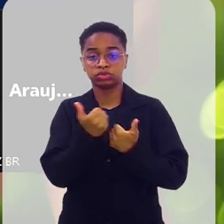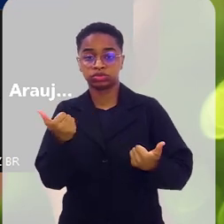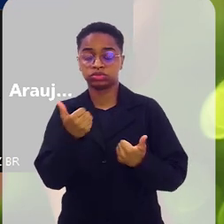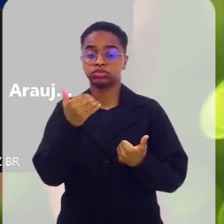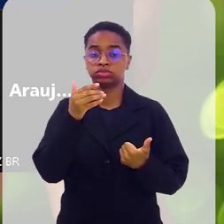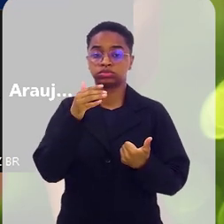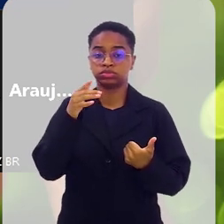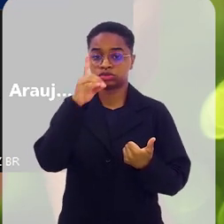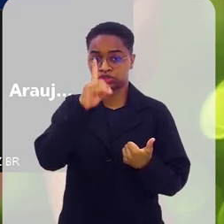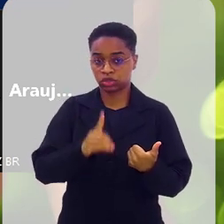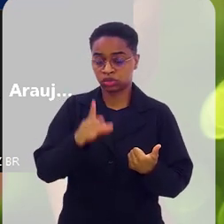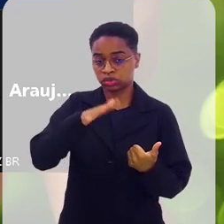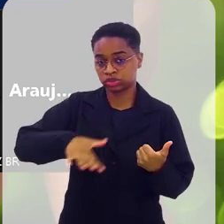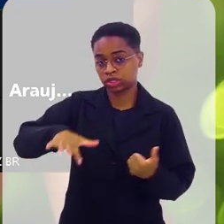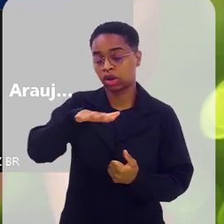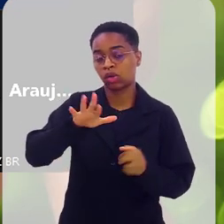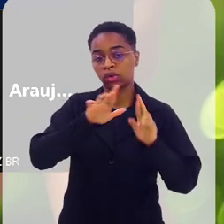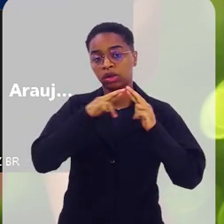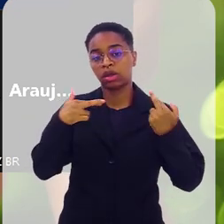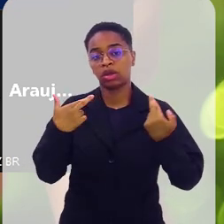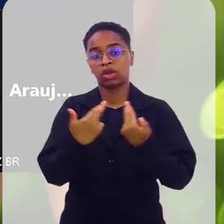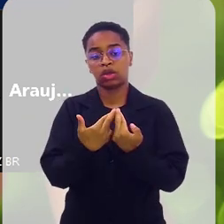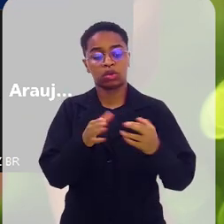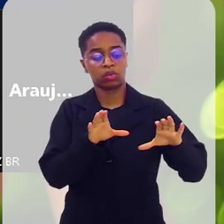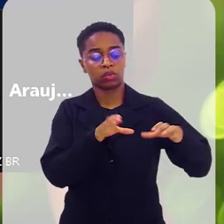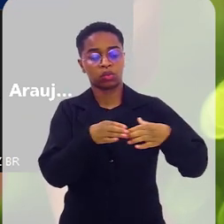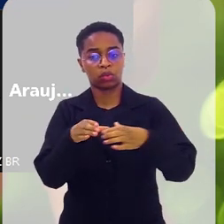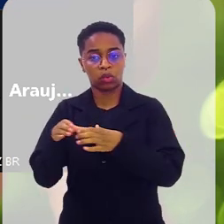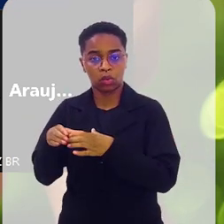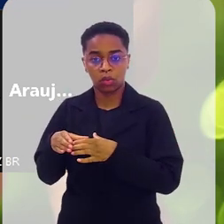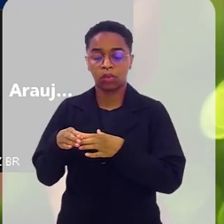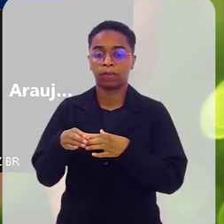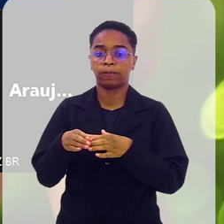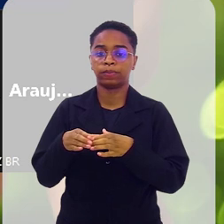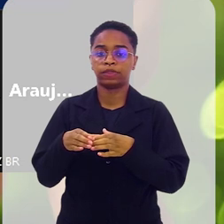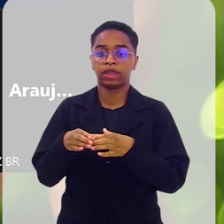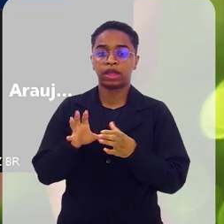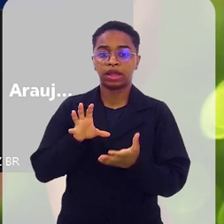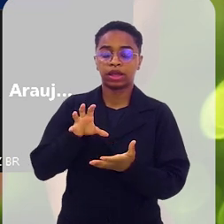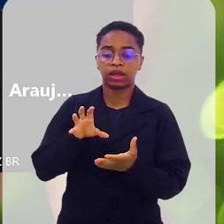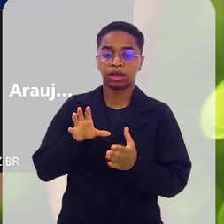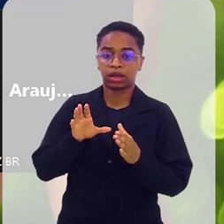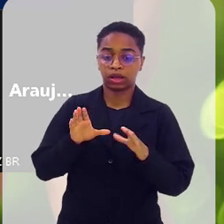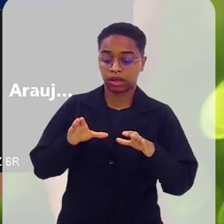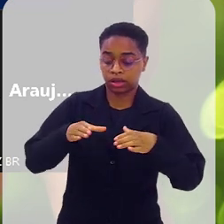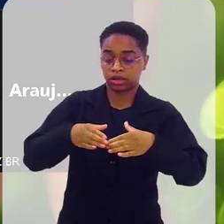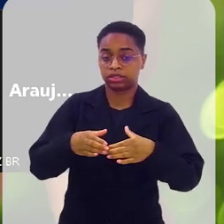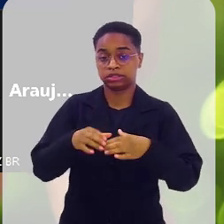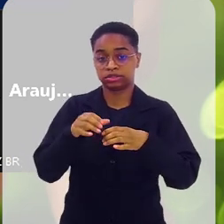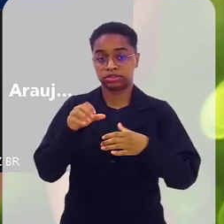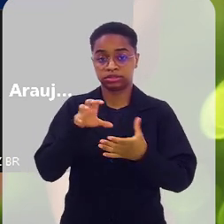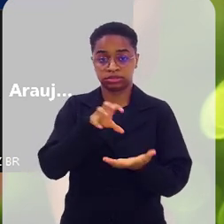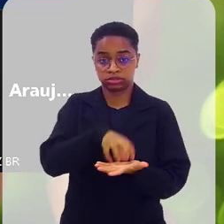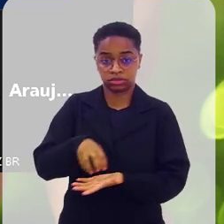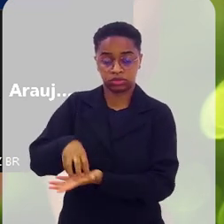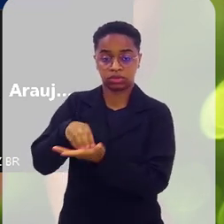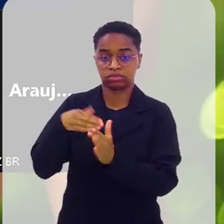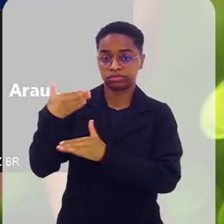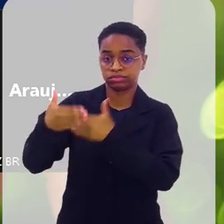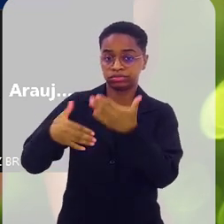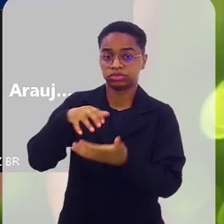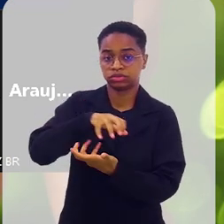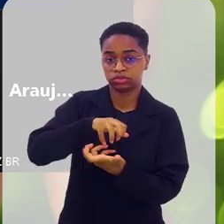Fórum, Frederico Lima, se reuniu com os integrantes da Câmara Setorial de Desenvolvimento Sustentável